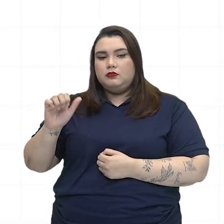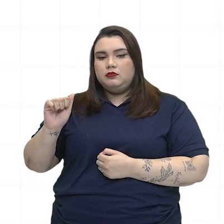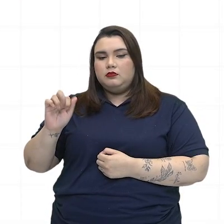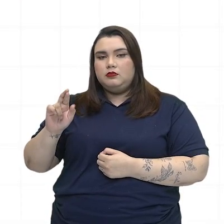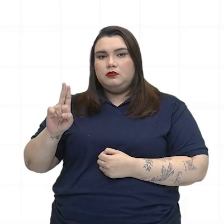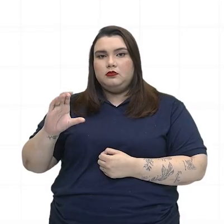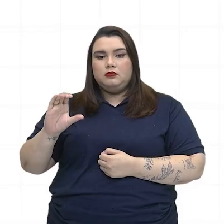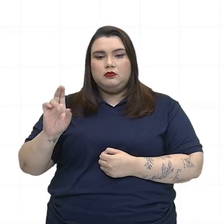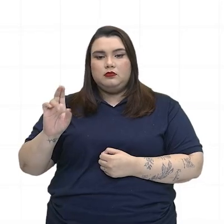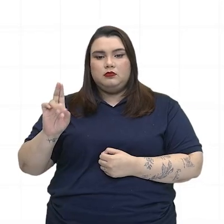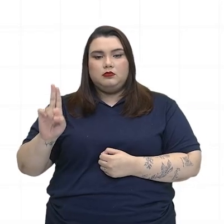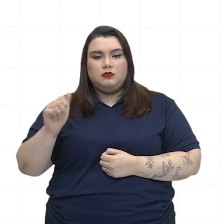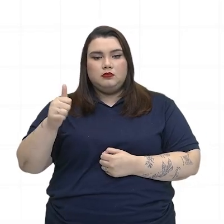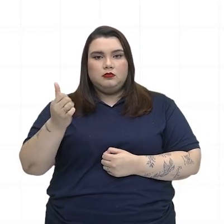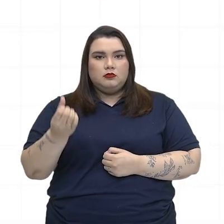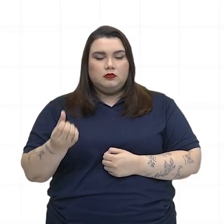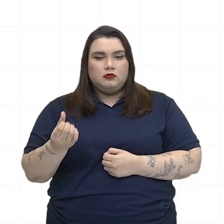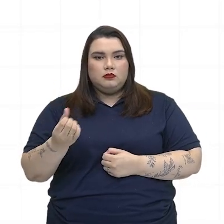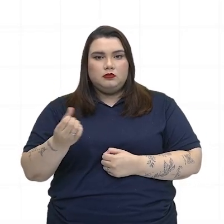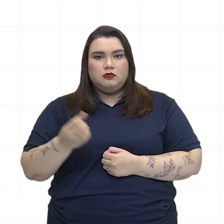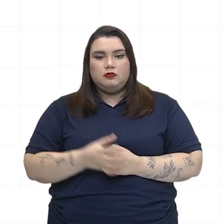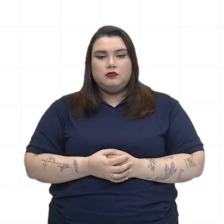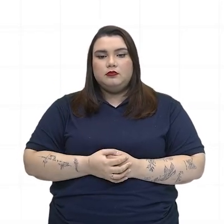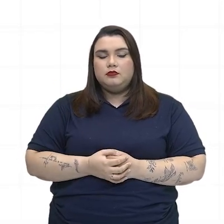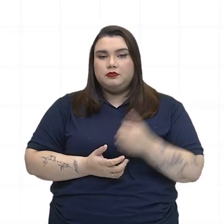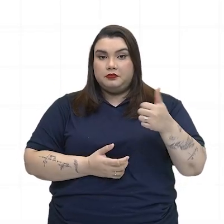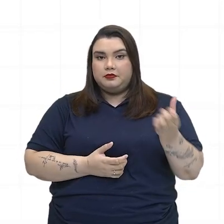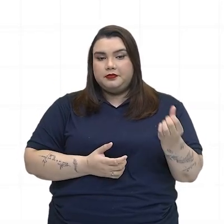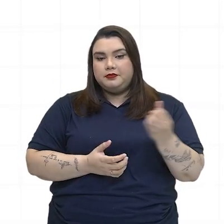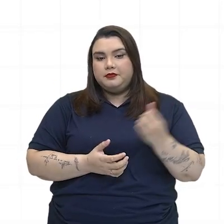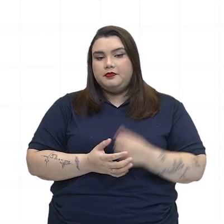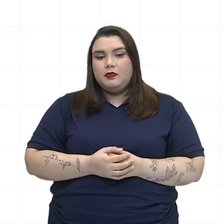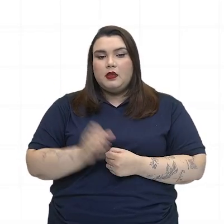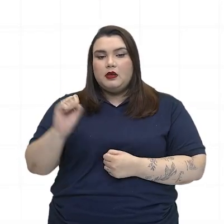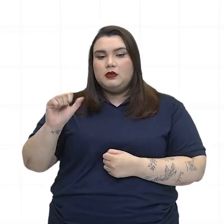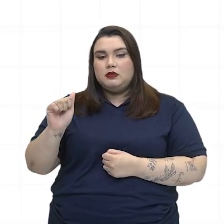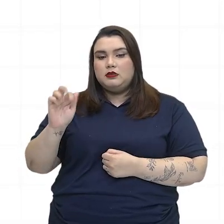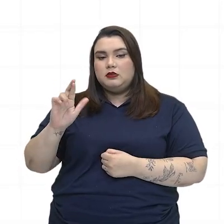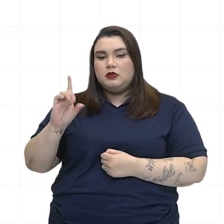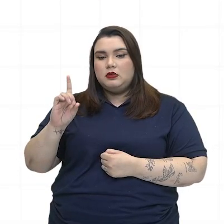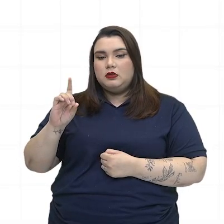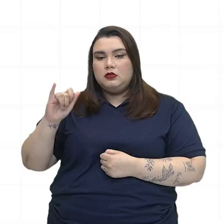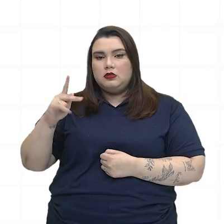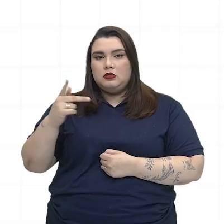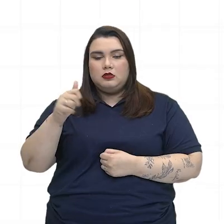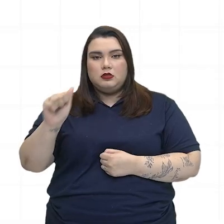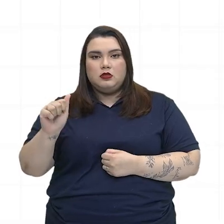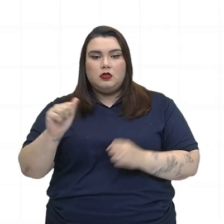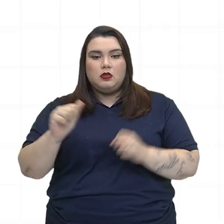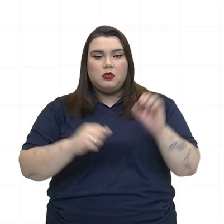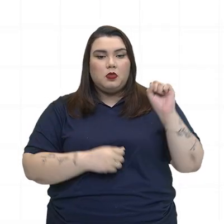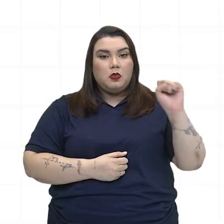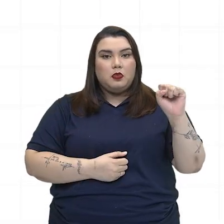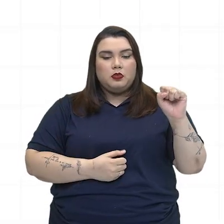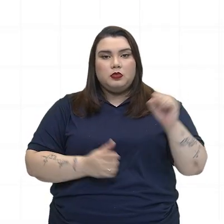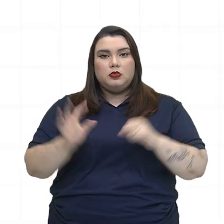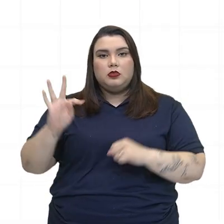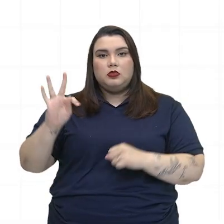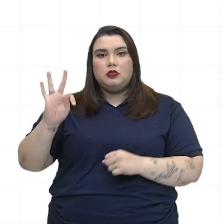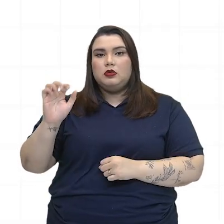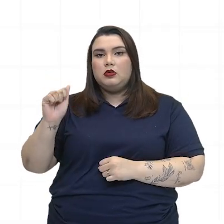Pirarucu, 16 toneladas. Sardinha, 8 toneladas.